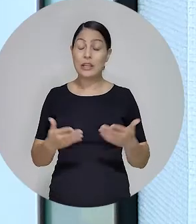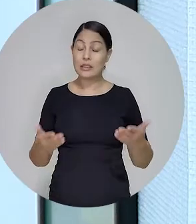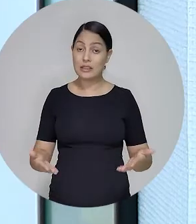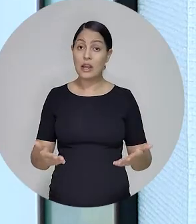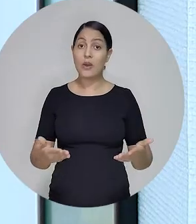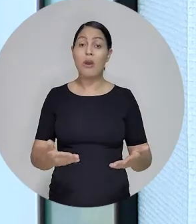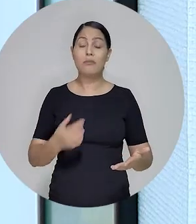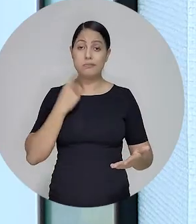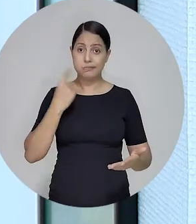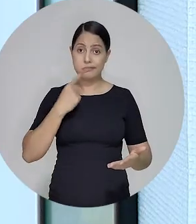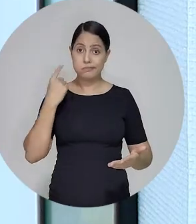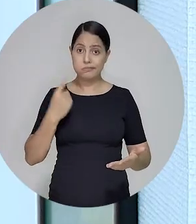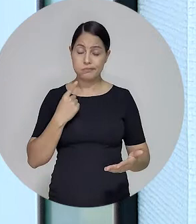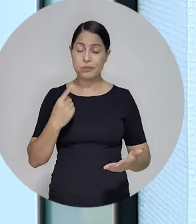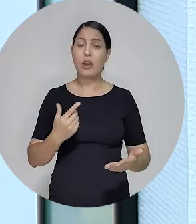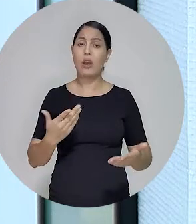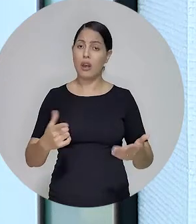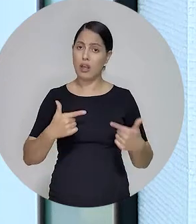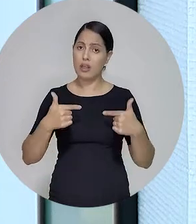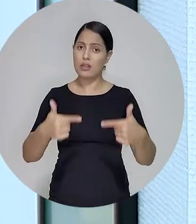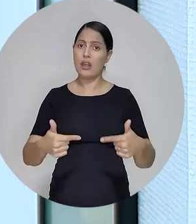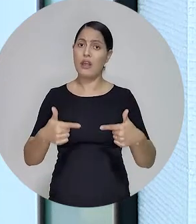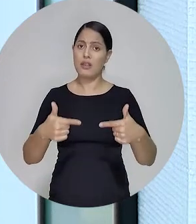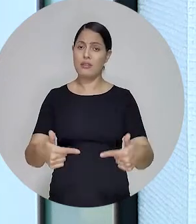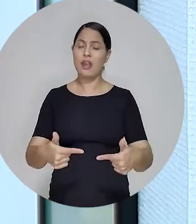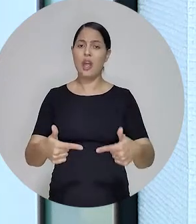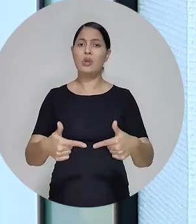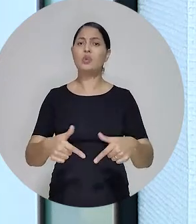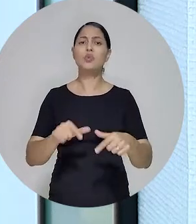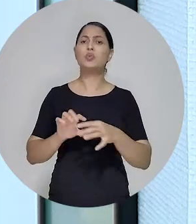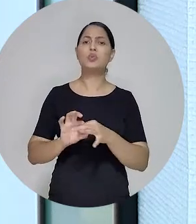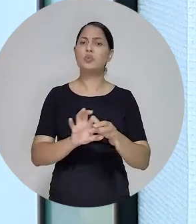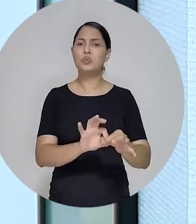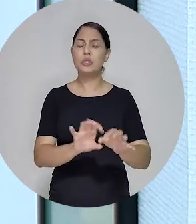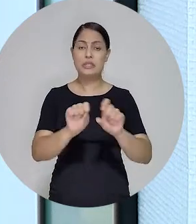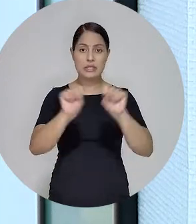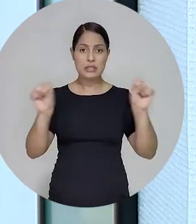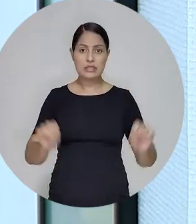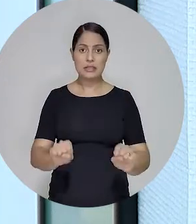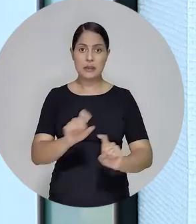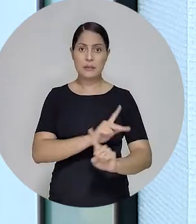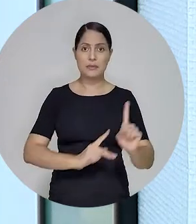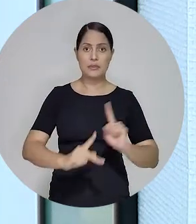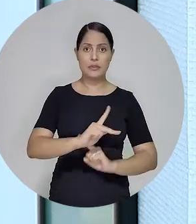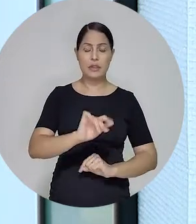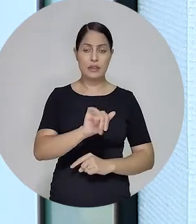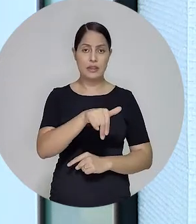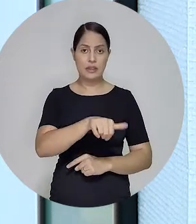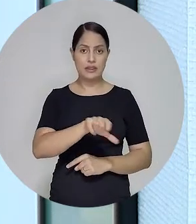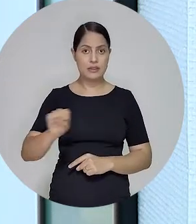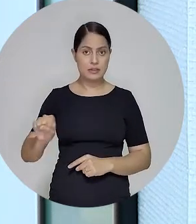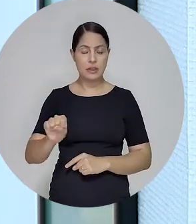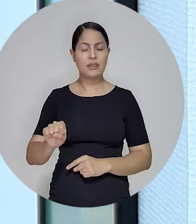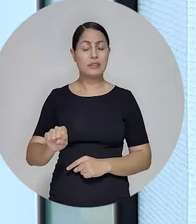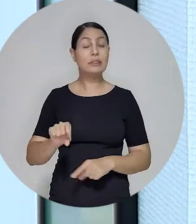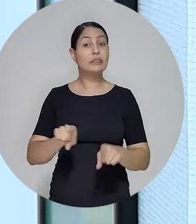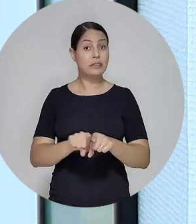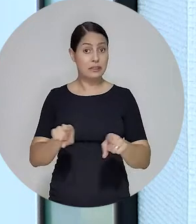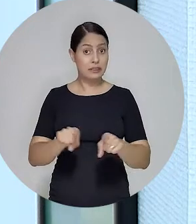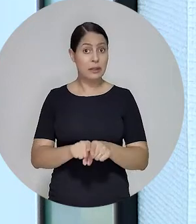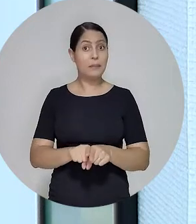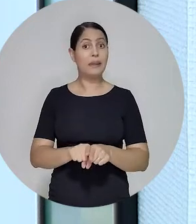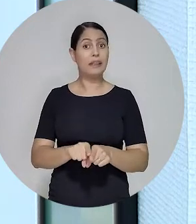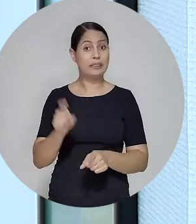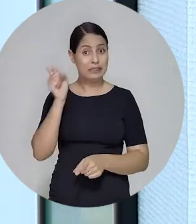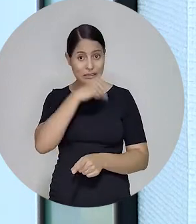advocacia previdenciária, a longa data, vem reclamando das quedas de sistema junto ao INSS e,